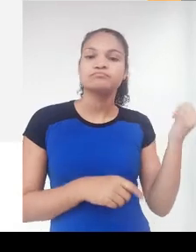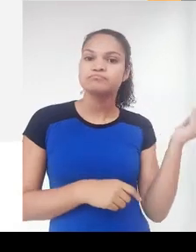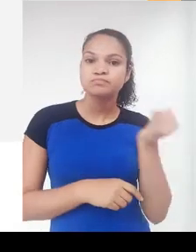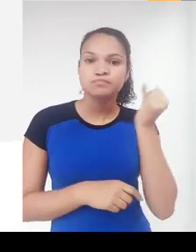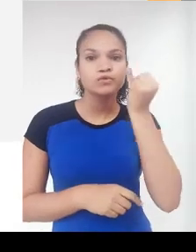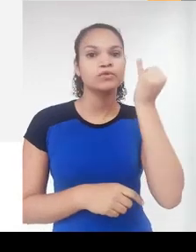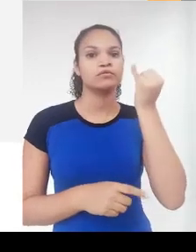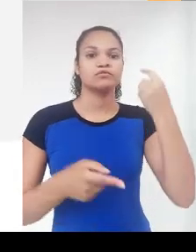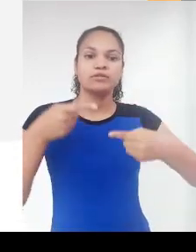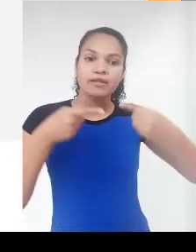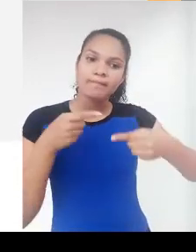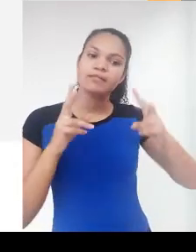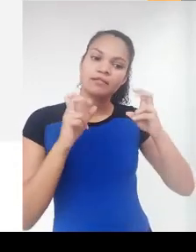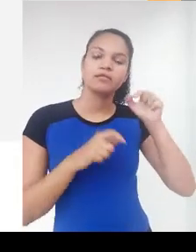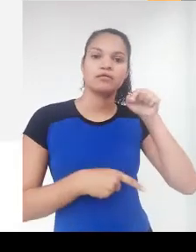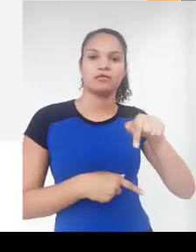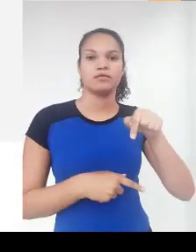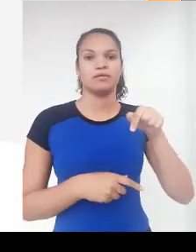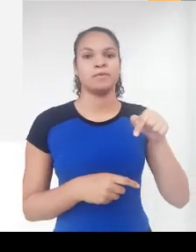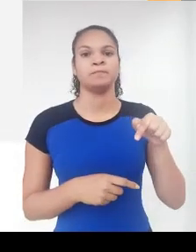importância discutirmos esse assunto.